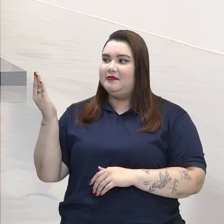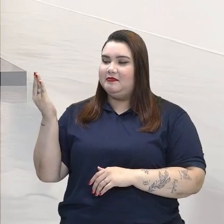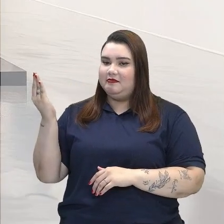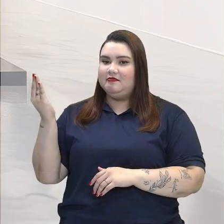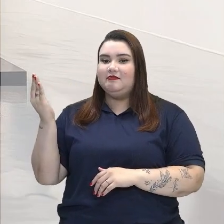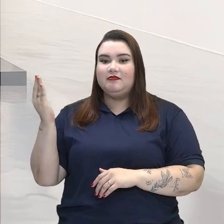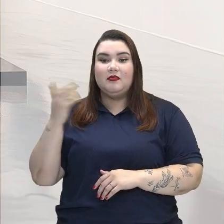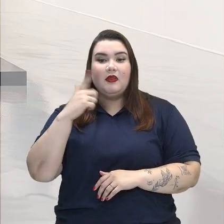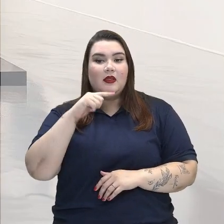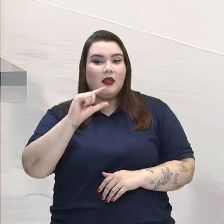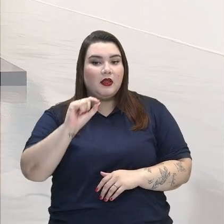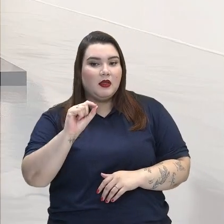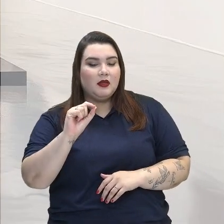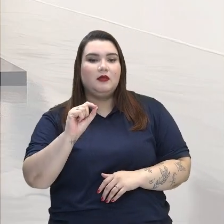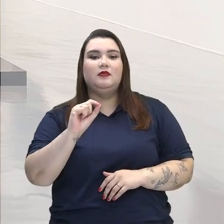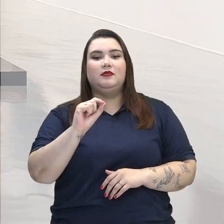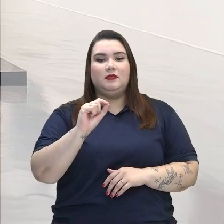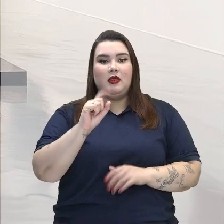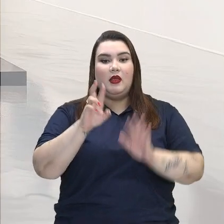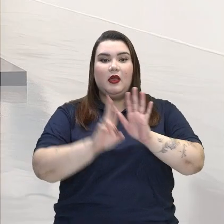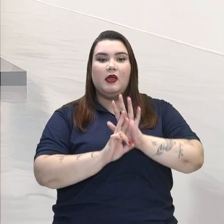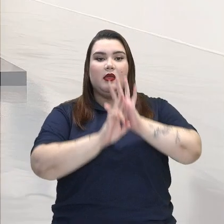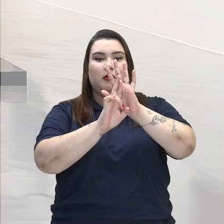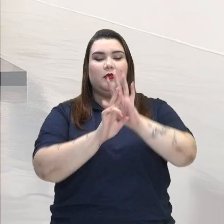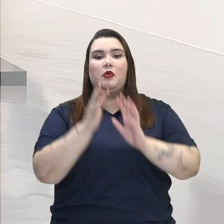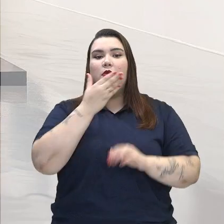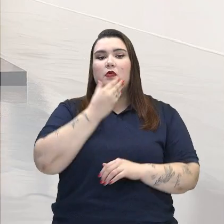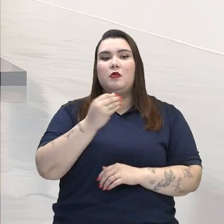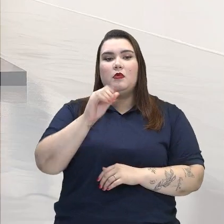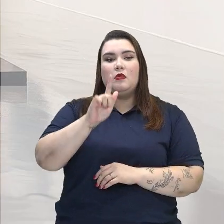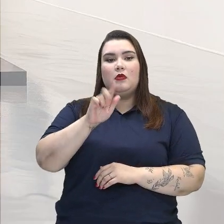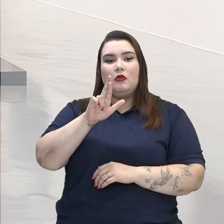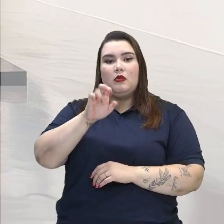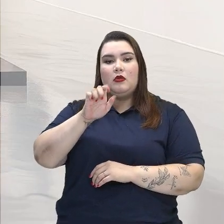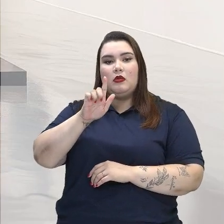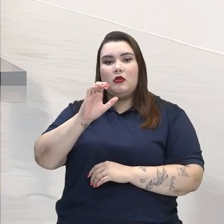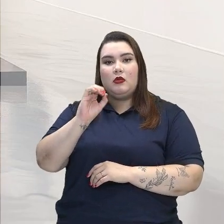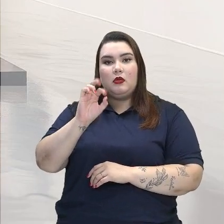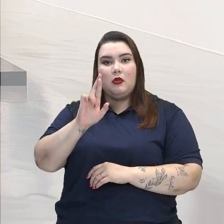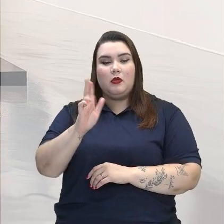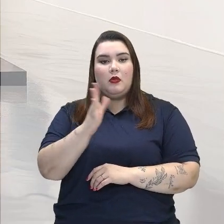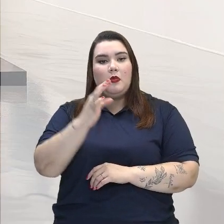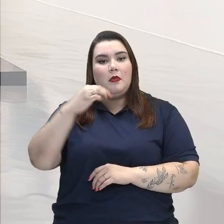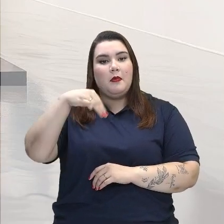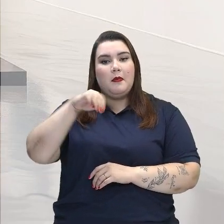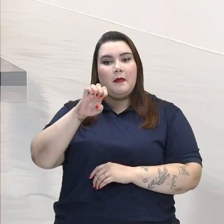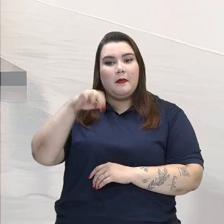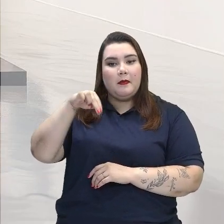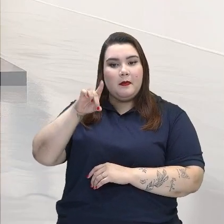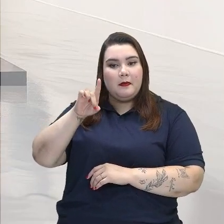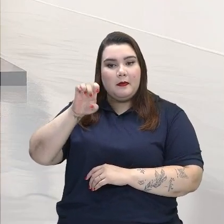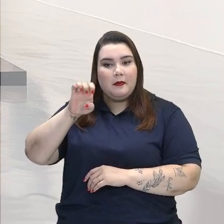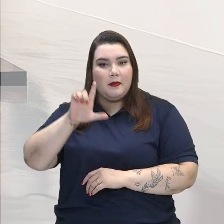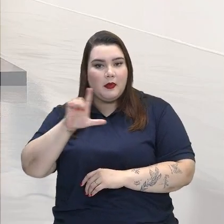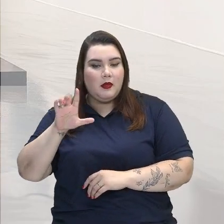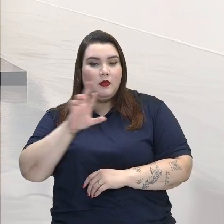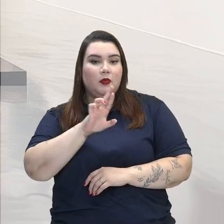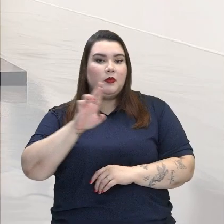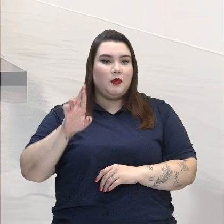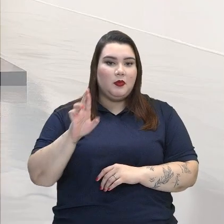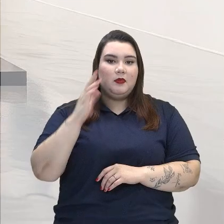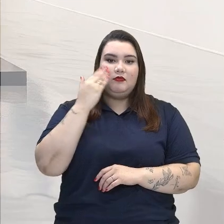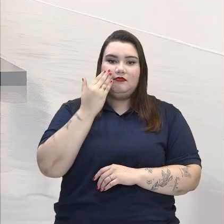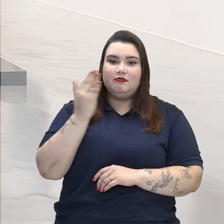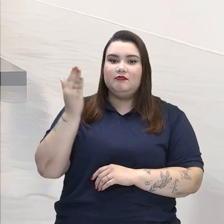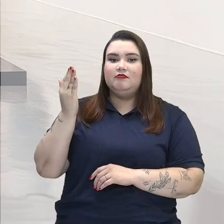olha, bem aqui representada. Vocês sabem quem ela está representando? Bem dizer como a nossa pergunta, né,